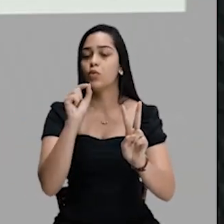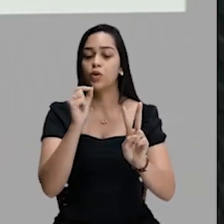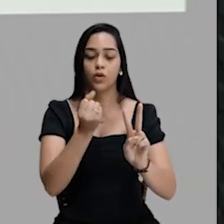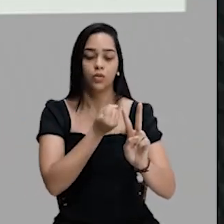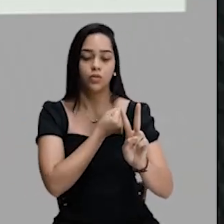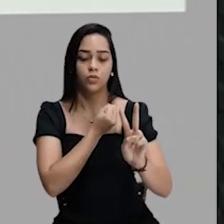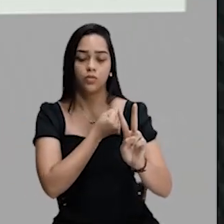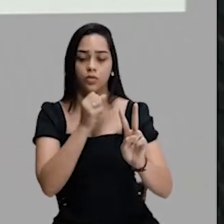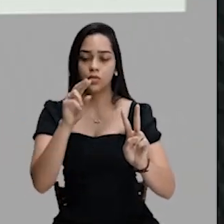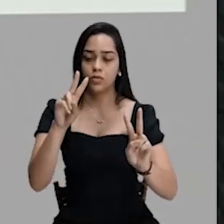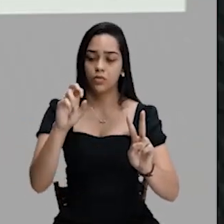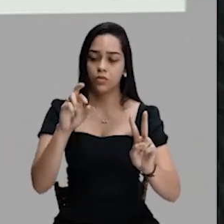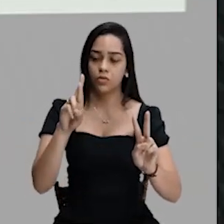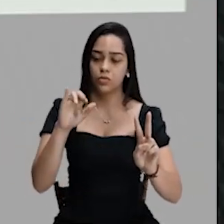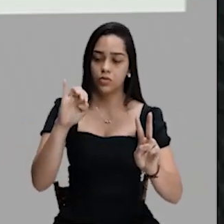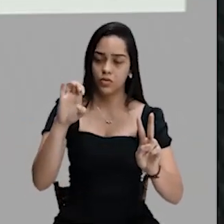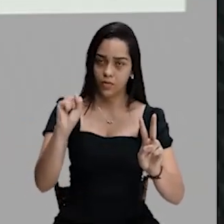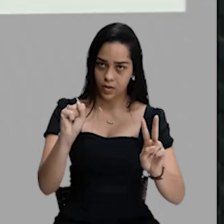de vértices.